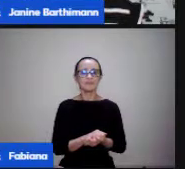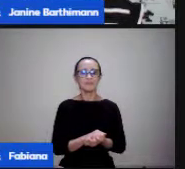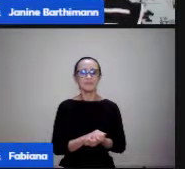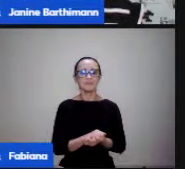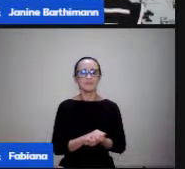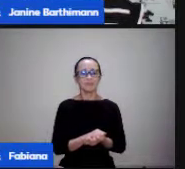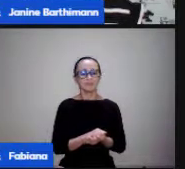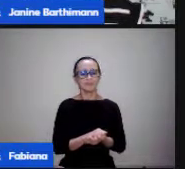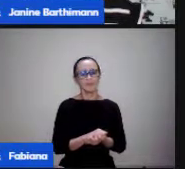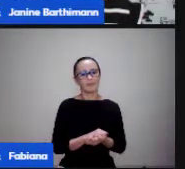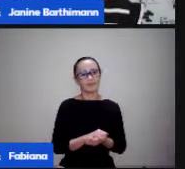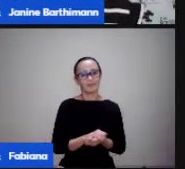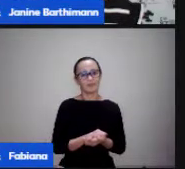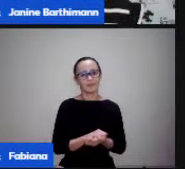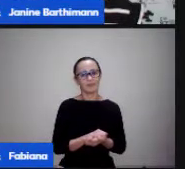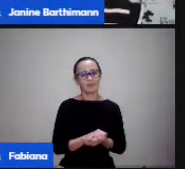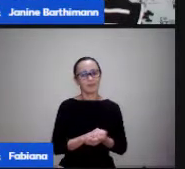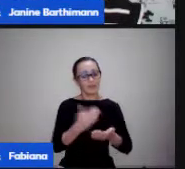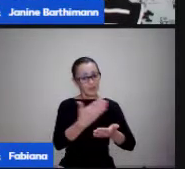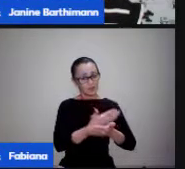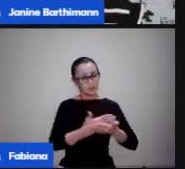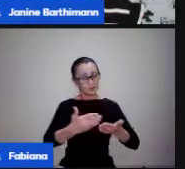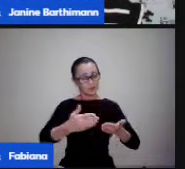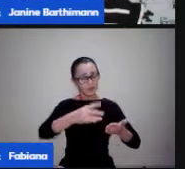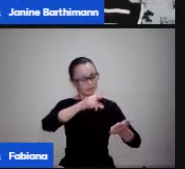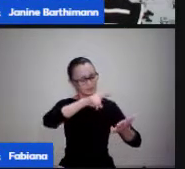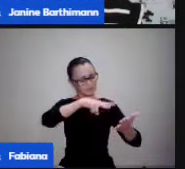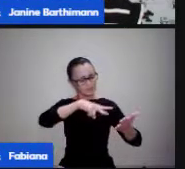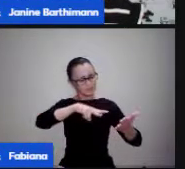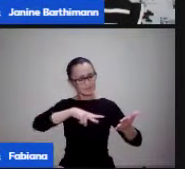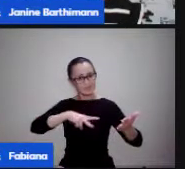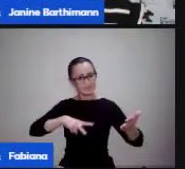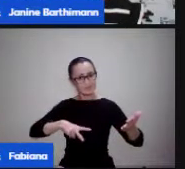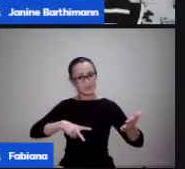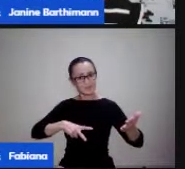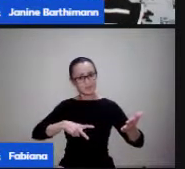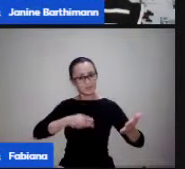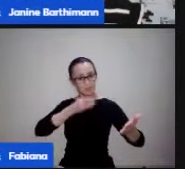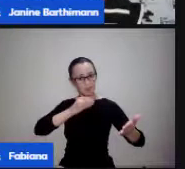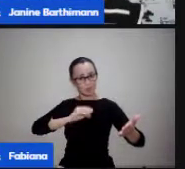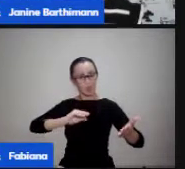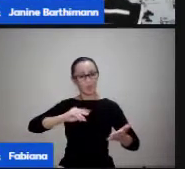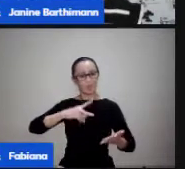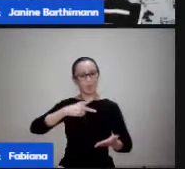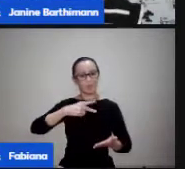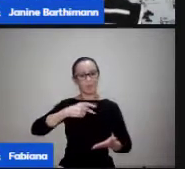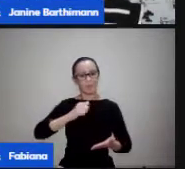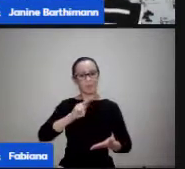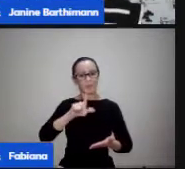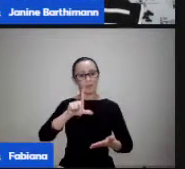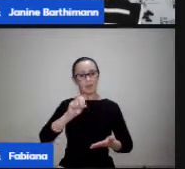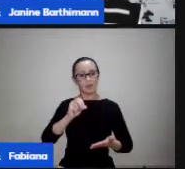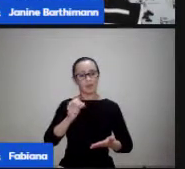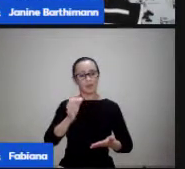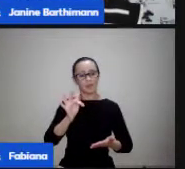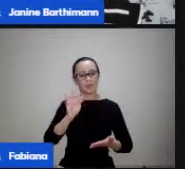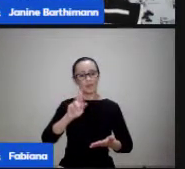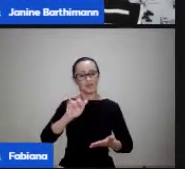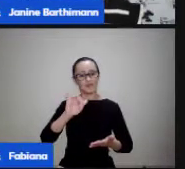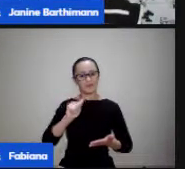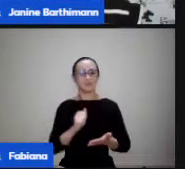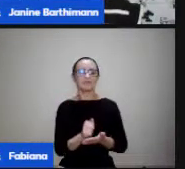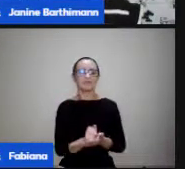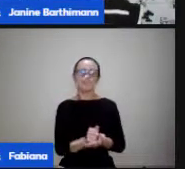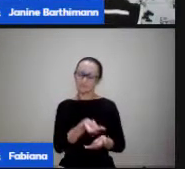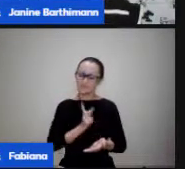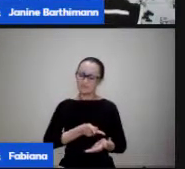Então, vamos começar com essa leitura do Paulo Freire, que a gente gosta tanto, em nossas formações sempre estamos